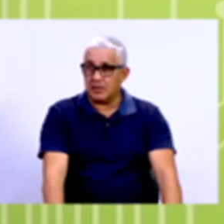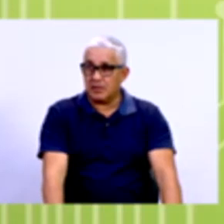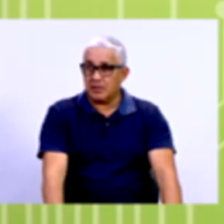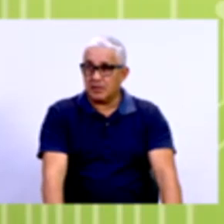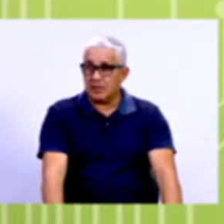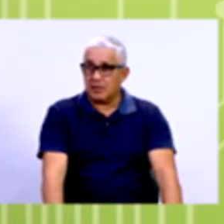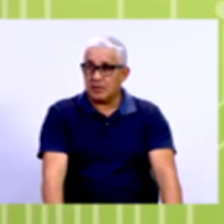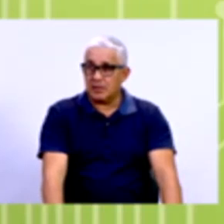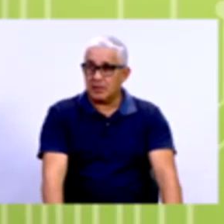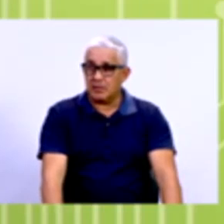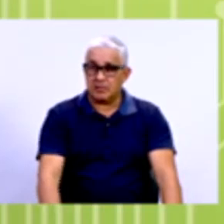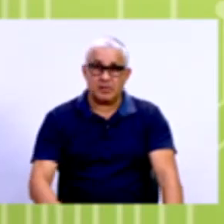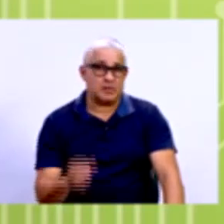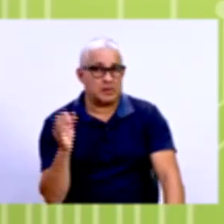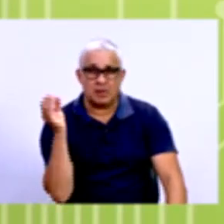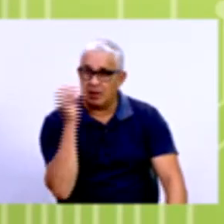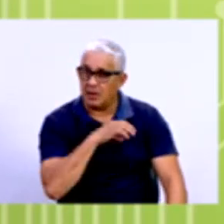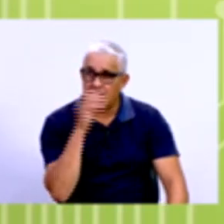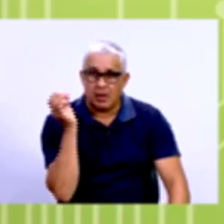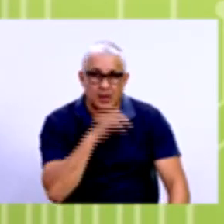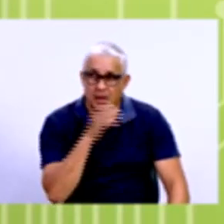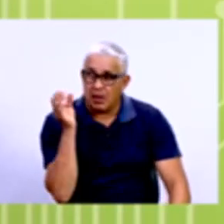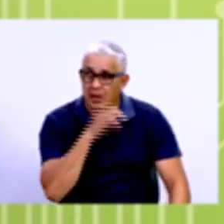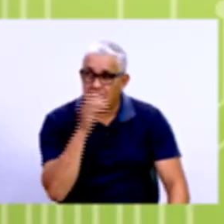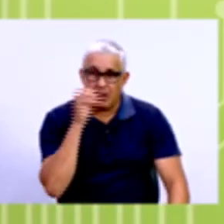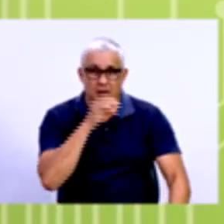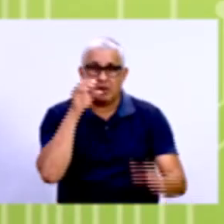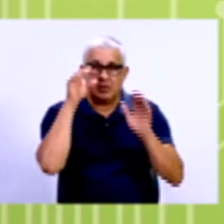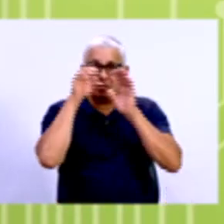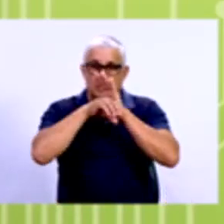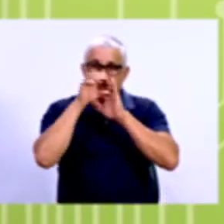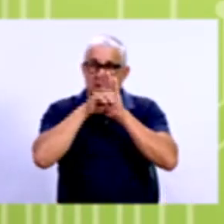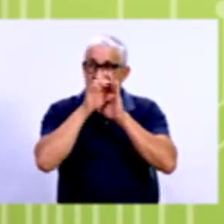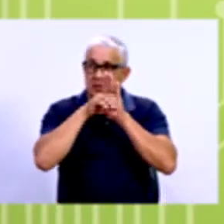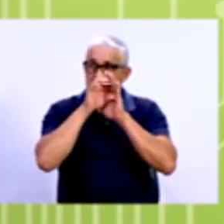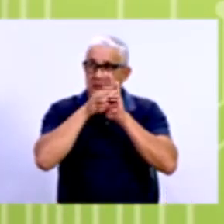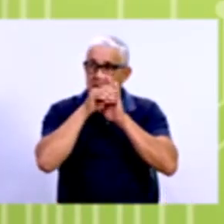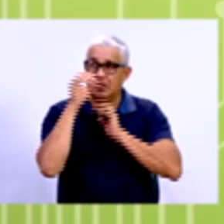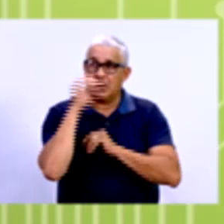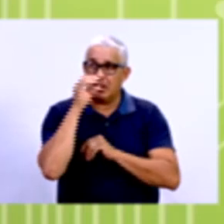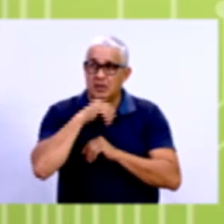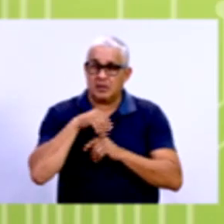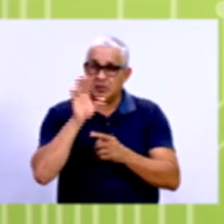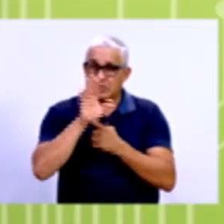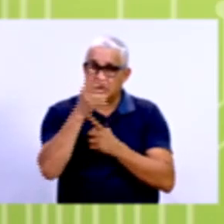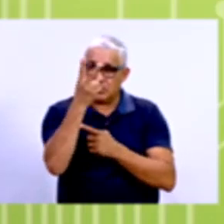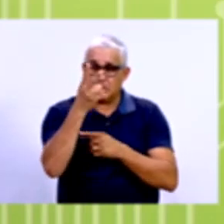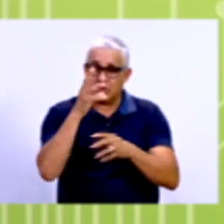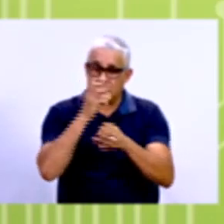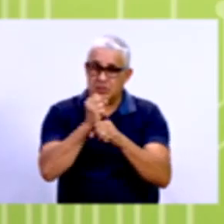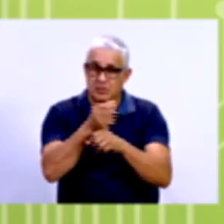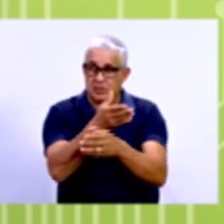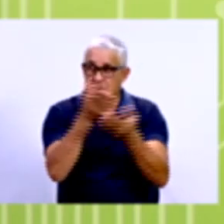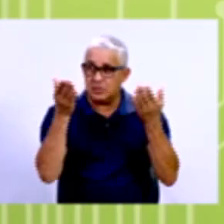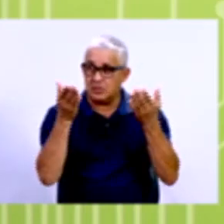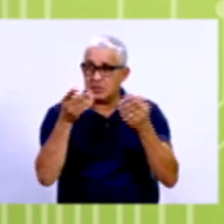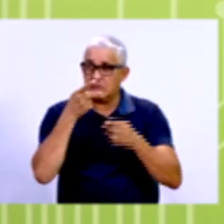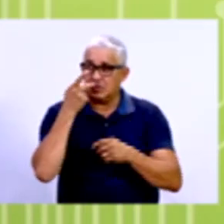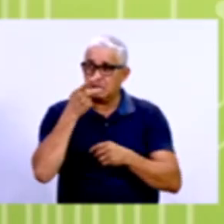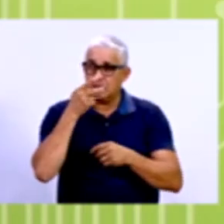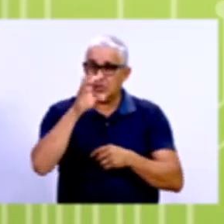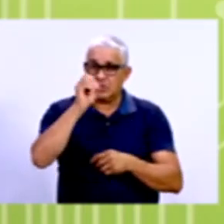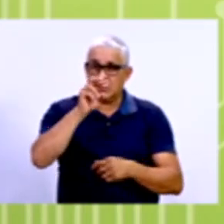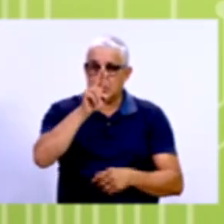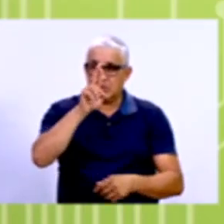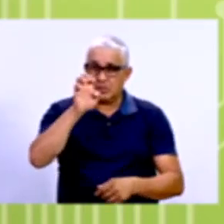Tivemos que dar uma repassada bem rápida assim nos conceitos. Eu quis demonstrar 2 cálculos aí para vocês que a gente estava falando da